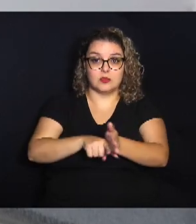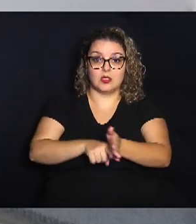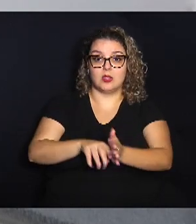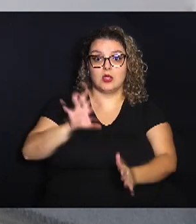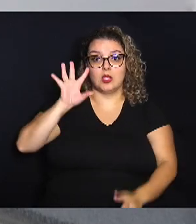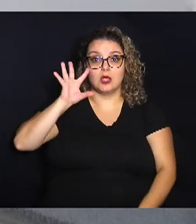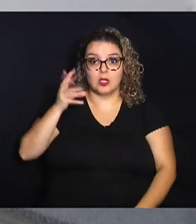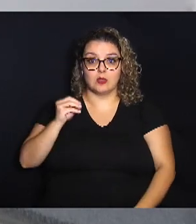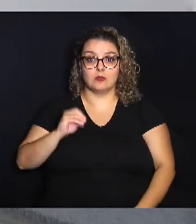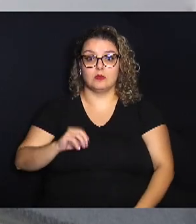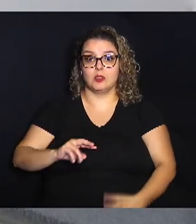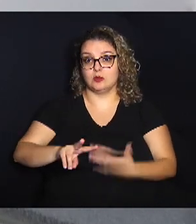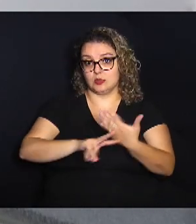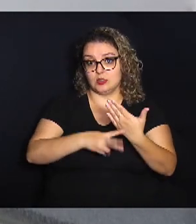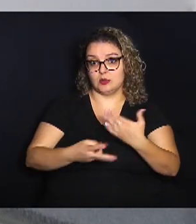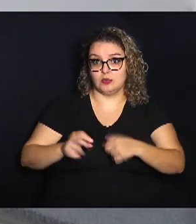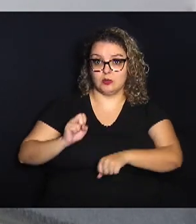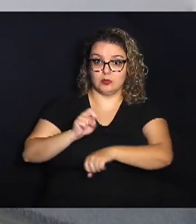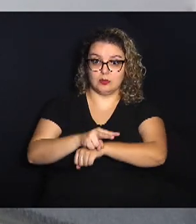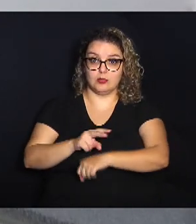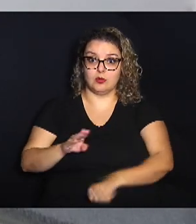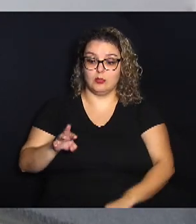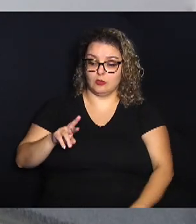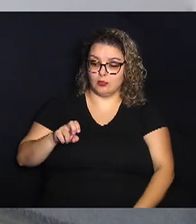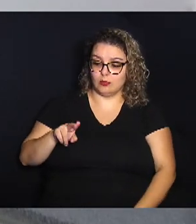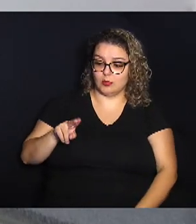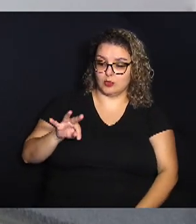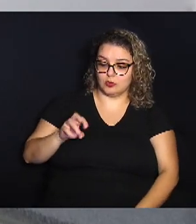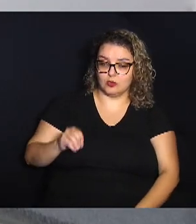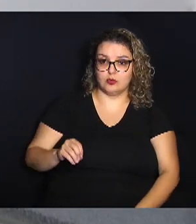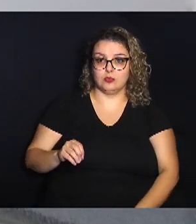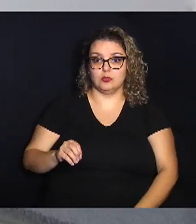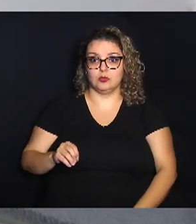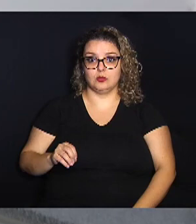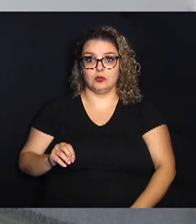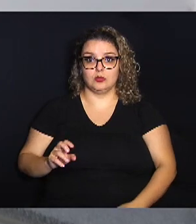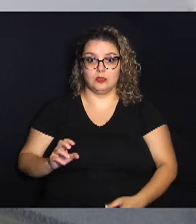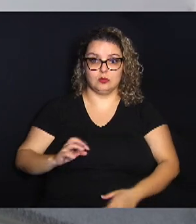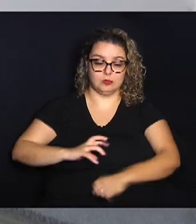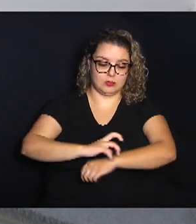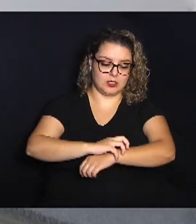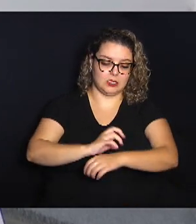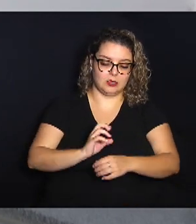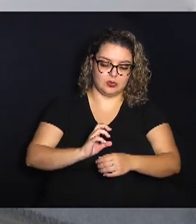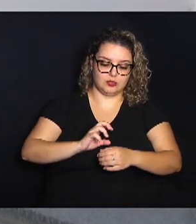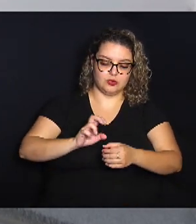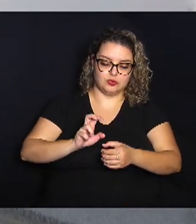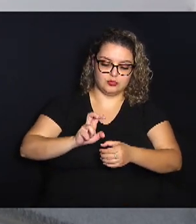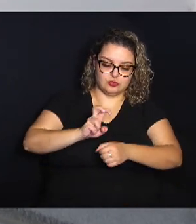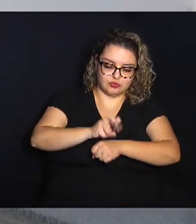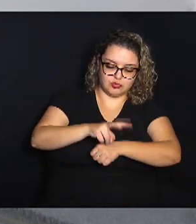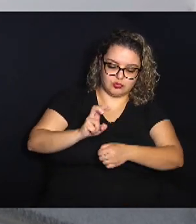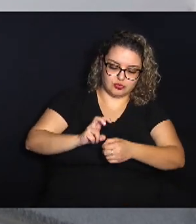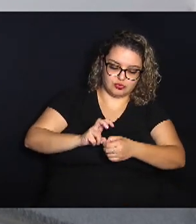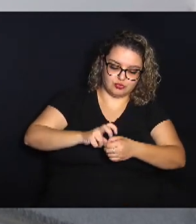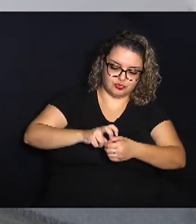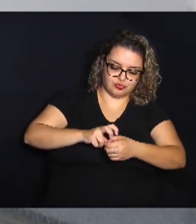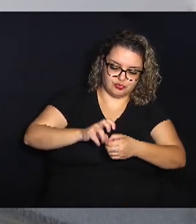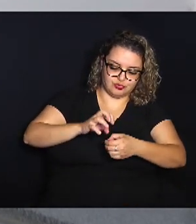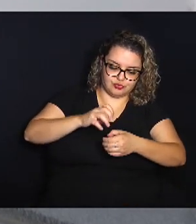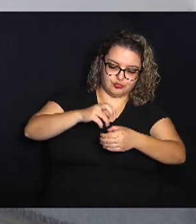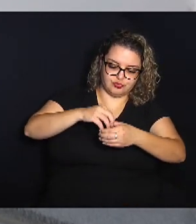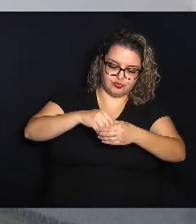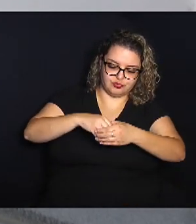do veneno, que a gente chama de veneno bruto, né? Aquele veneno que a gente coleta, extrai da aranha, compreender os efeitos dele